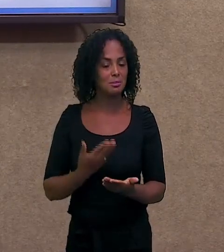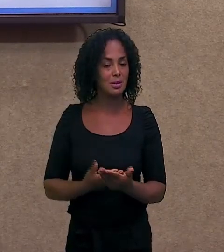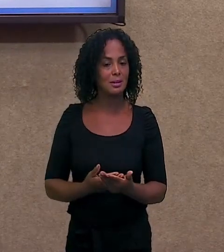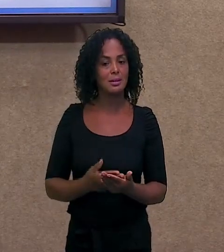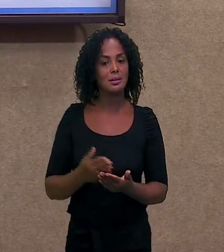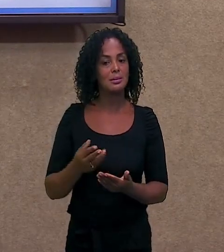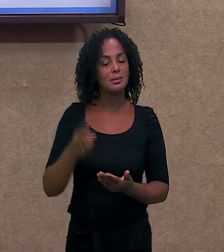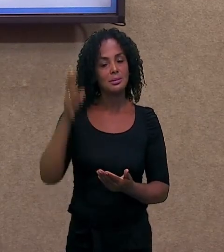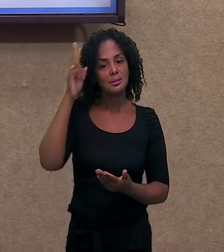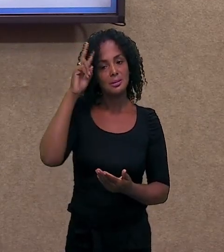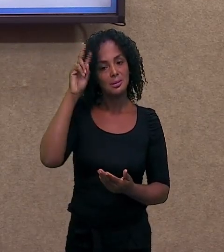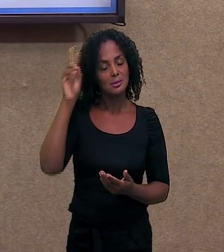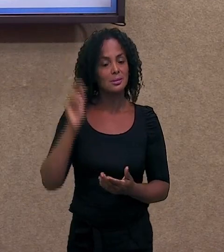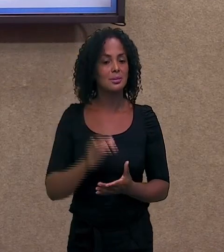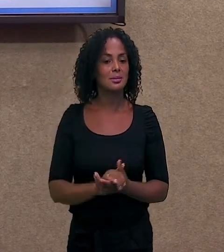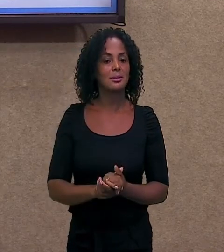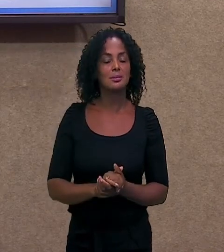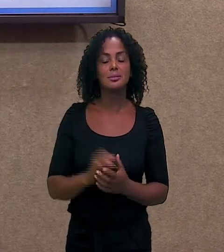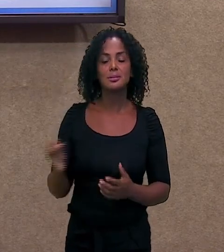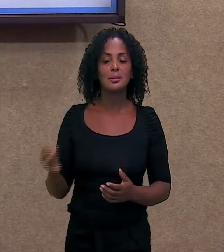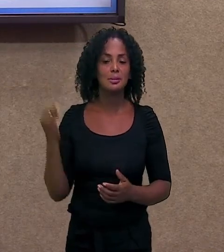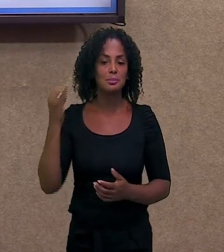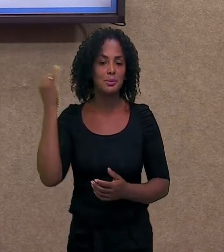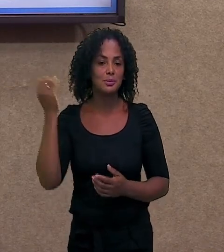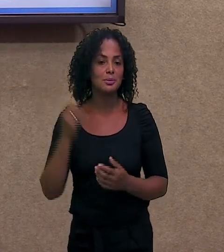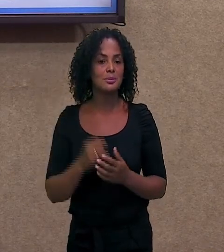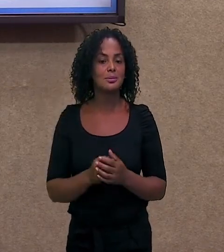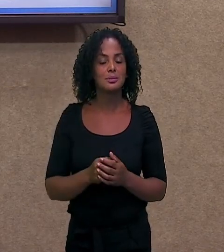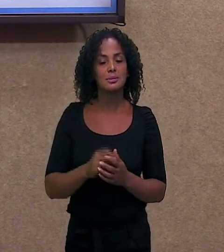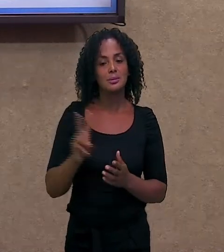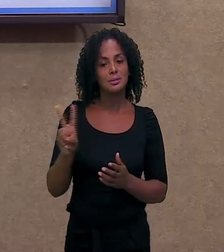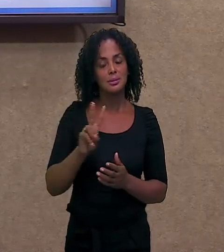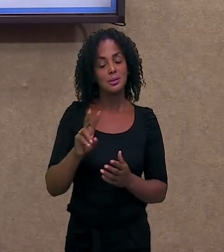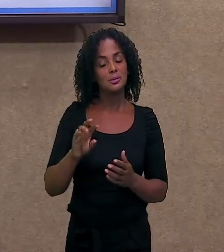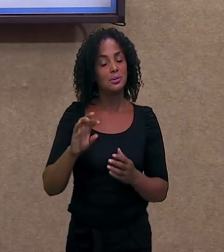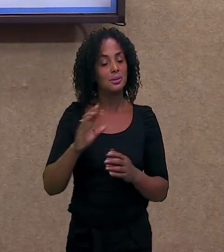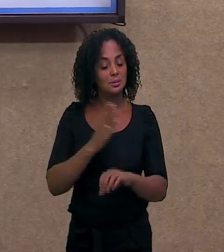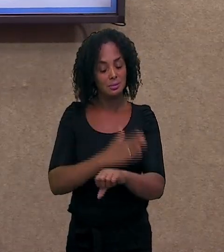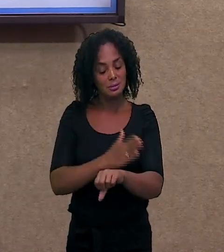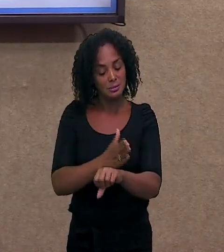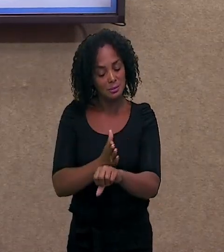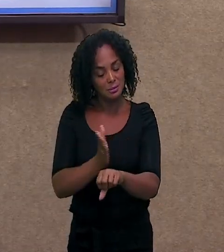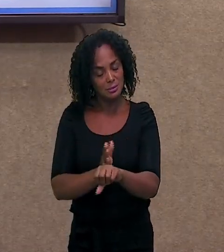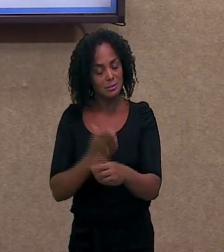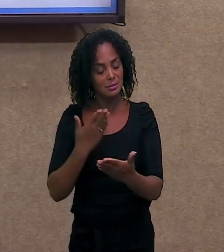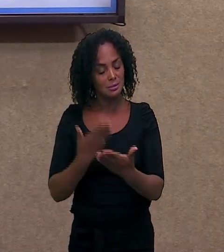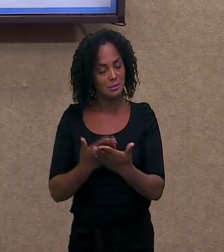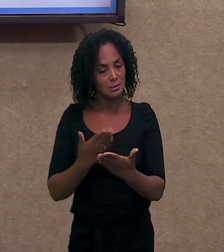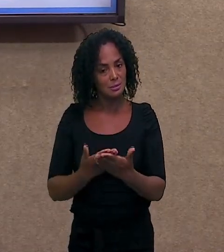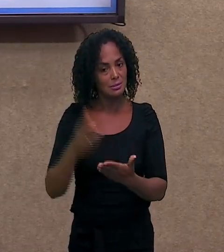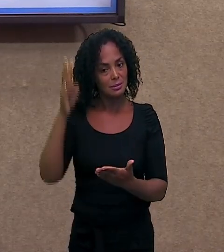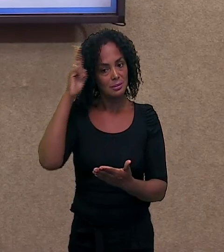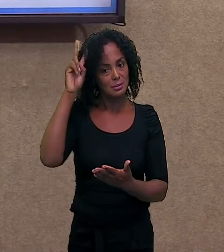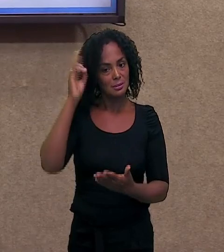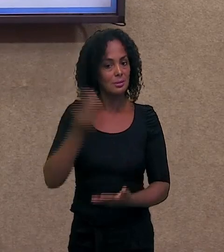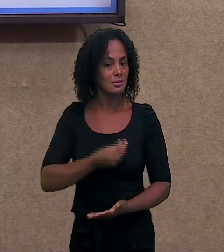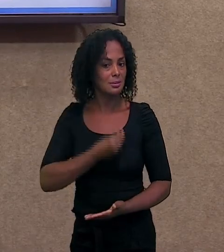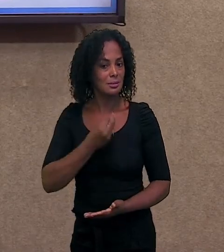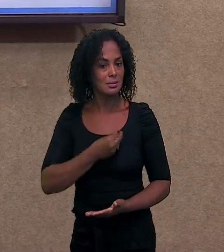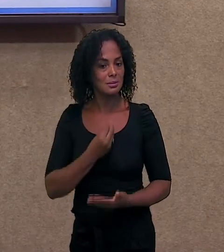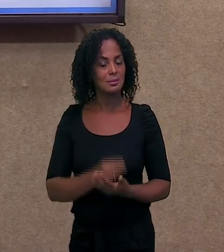tempo cronológico e a importância desses tempos, do estudo deles na nossa história, na nossa